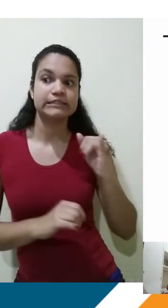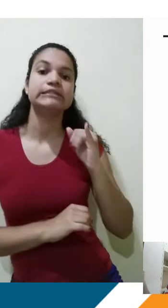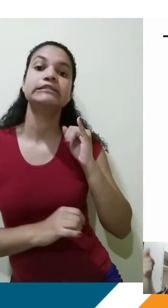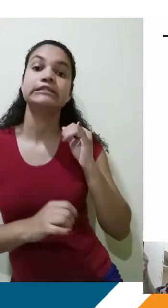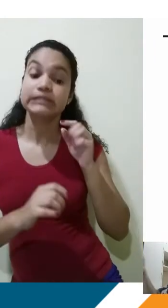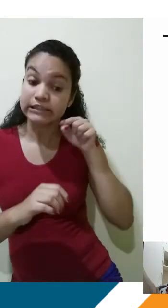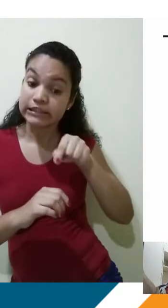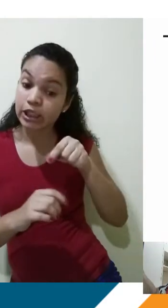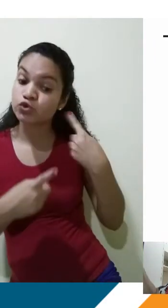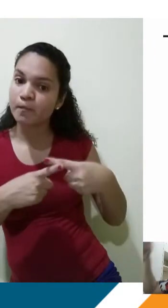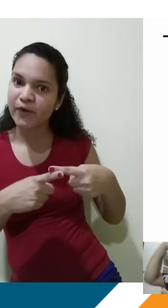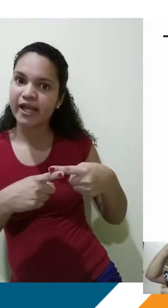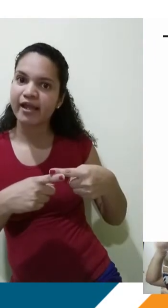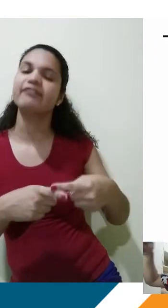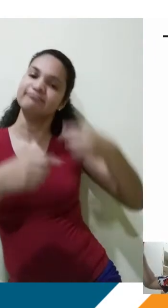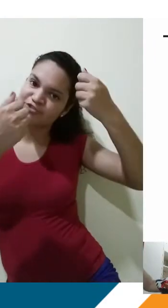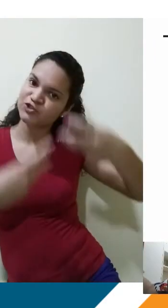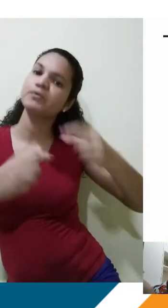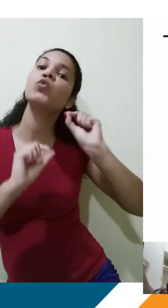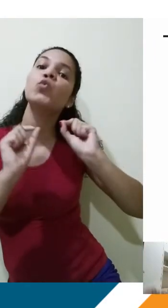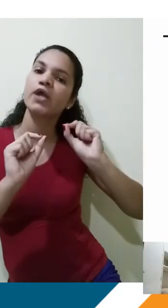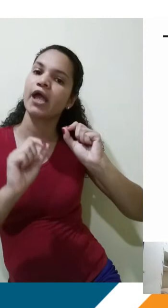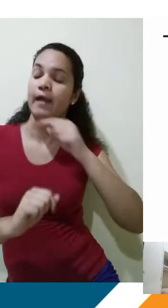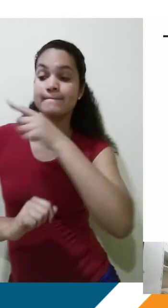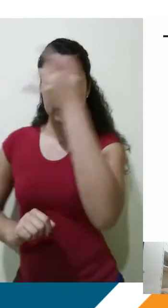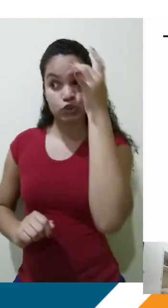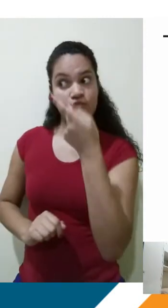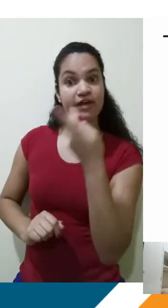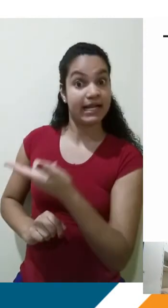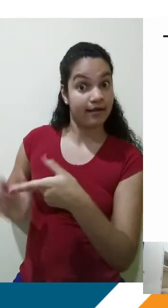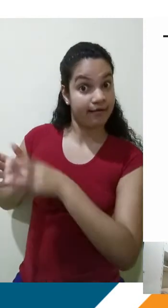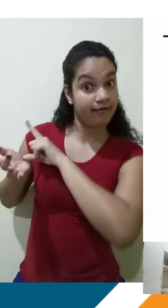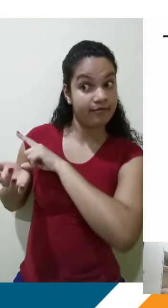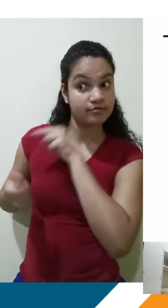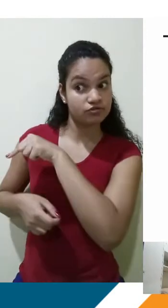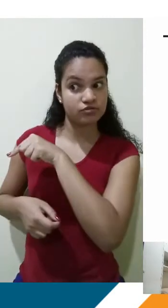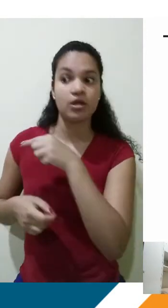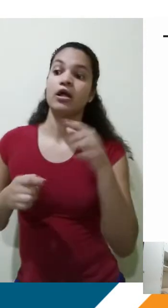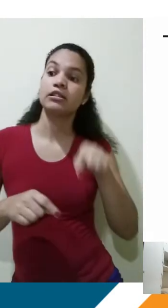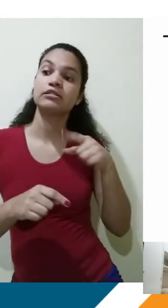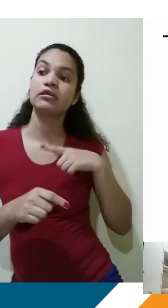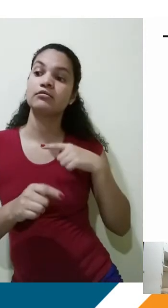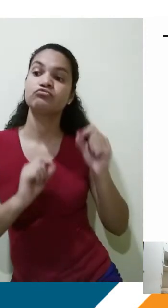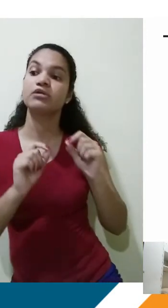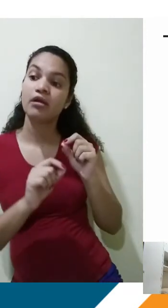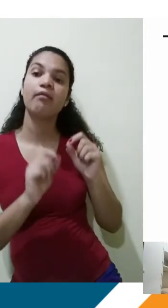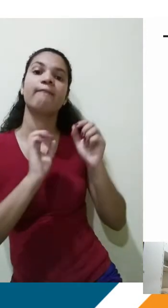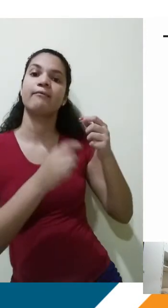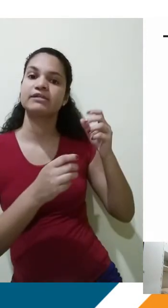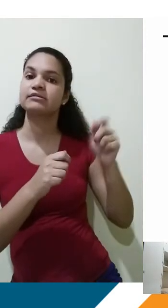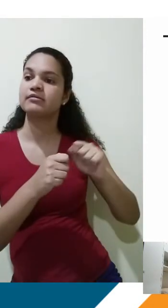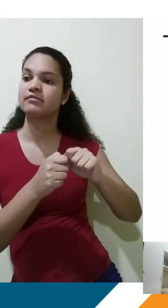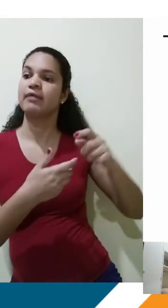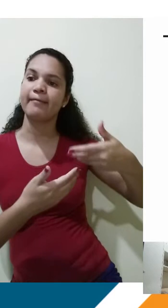causa. Tais pessoas que eu acabei de citar, sem o auxílio de políticas públicas, acabam desamparadas e sem perspectiva, como se vê nas inúmeras filas que se